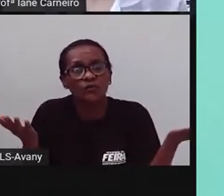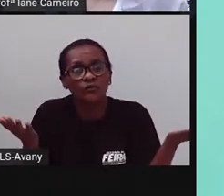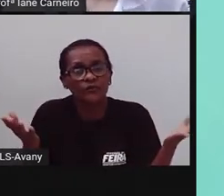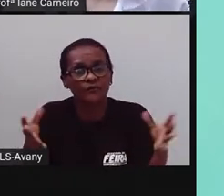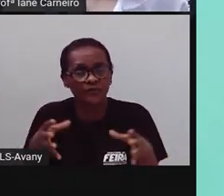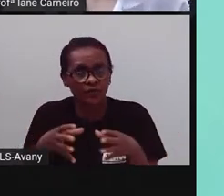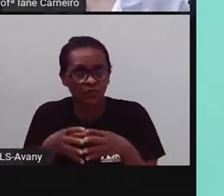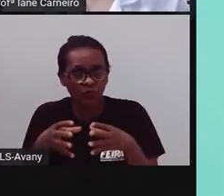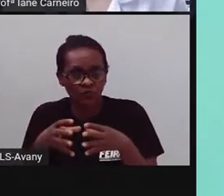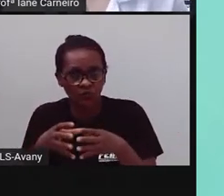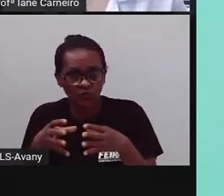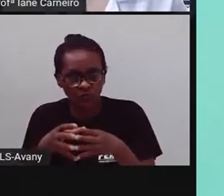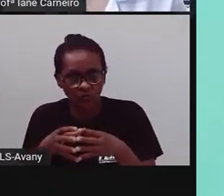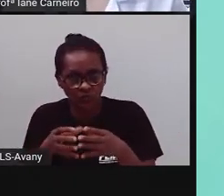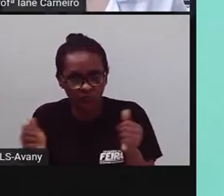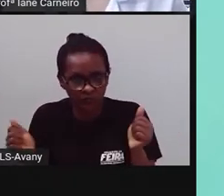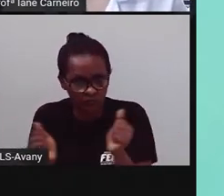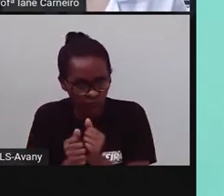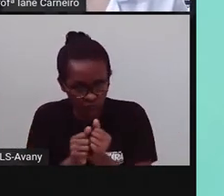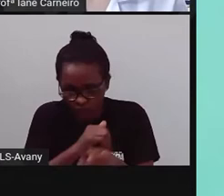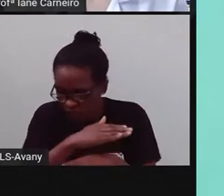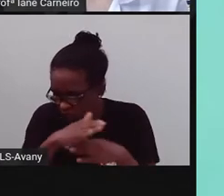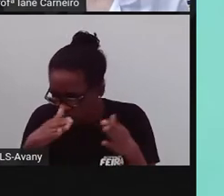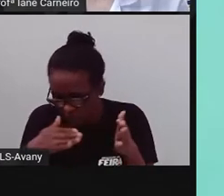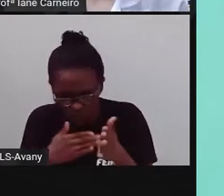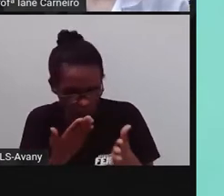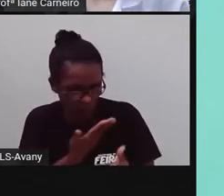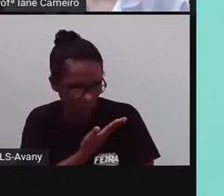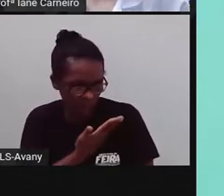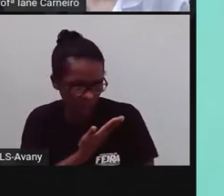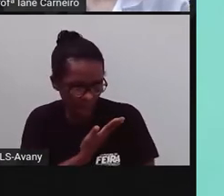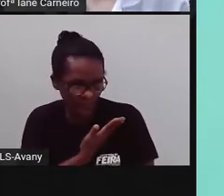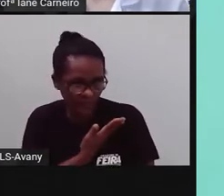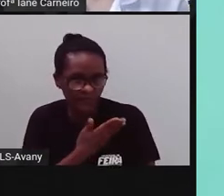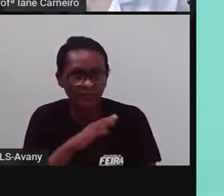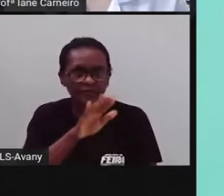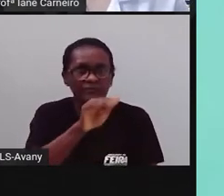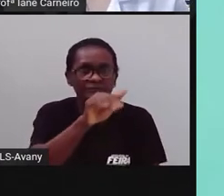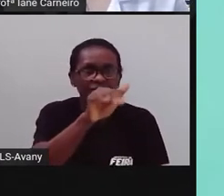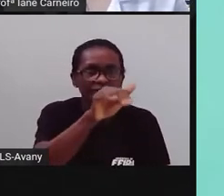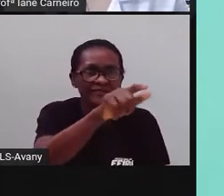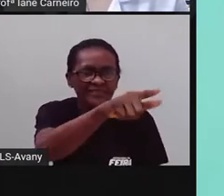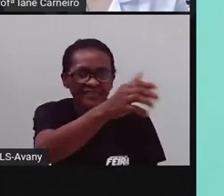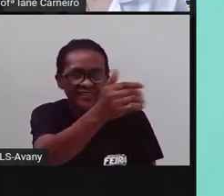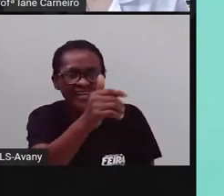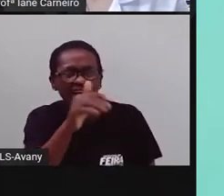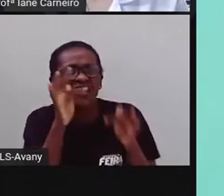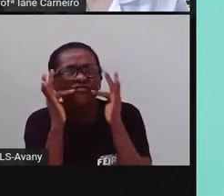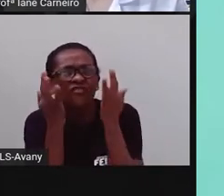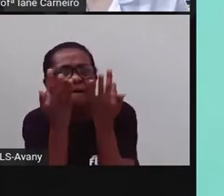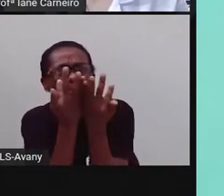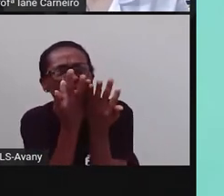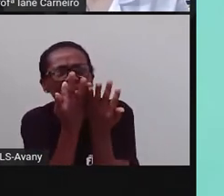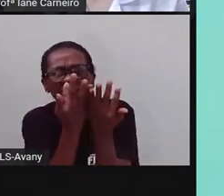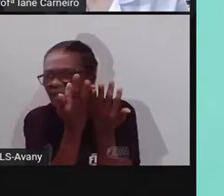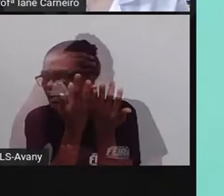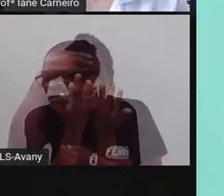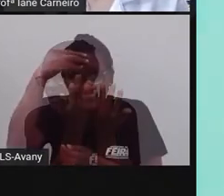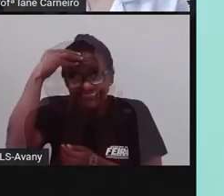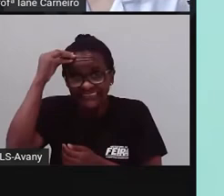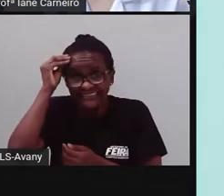banda Bel e batom o Beatriz Cadê a família berê